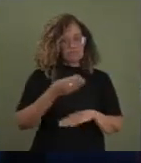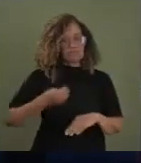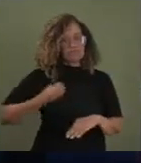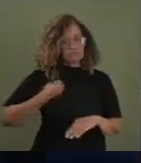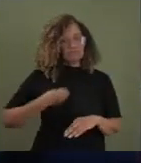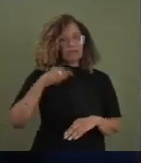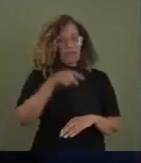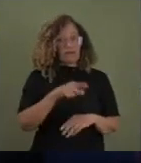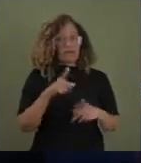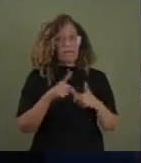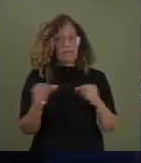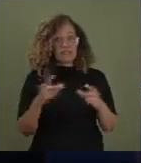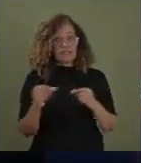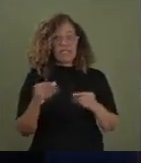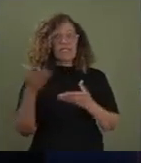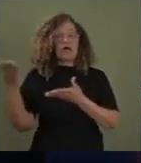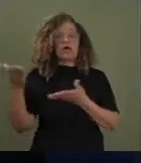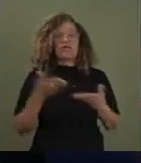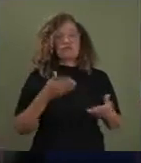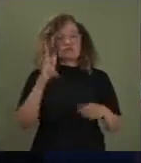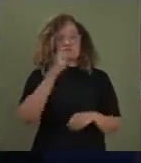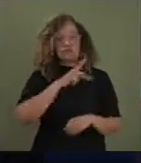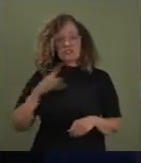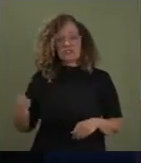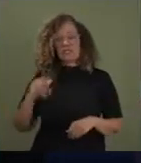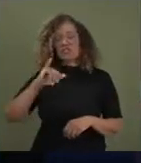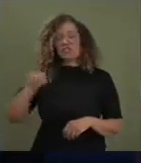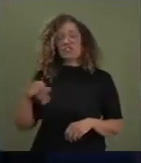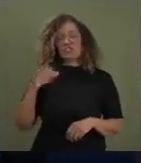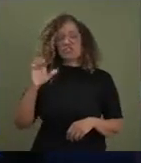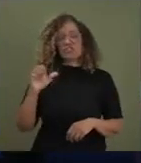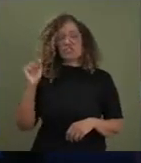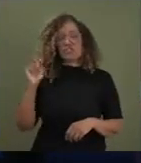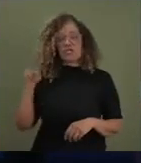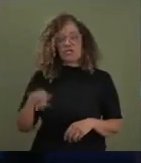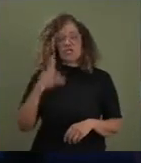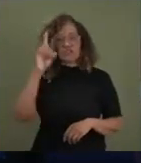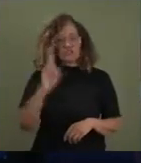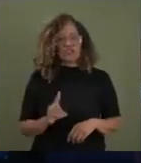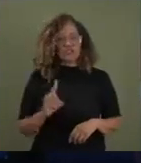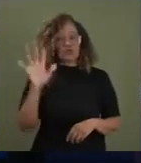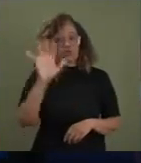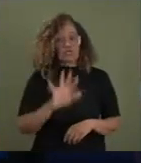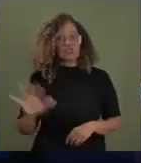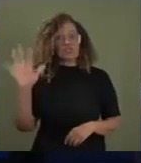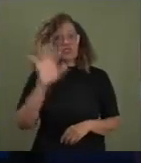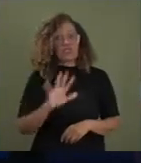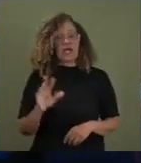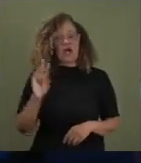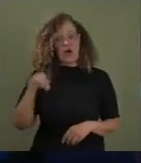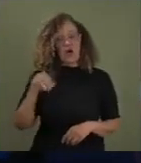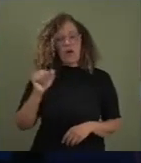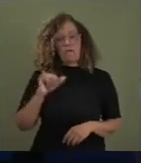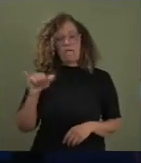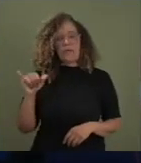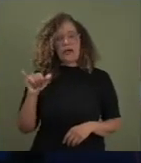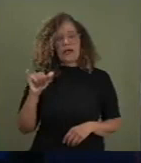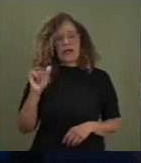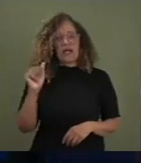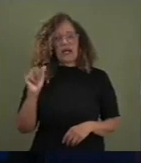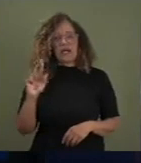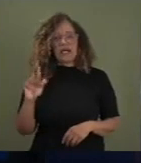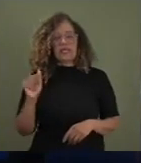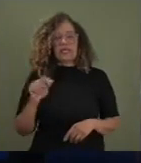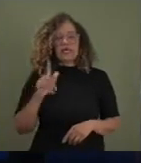Brasília, né? O convite foi do presidente Jean Lima, da diretora-geral, Mayra Bittencourt, do